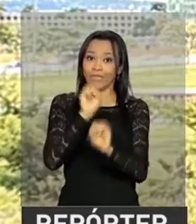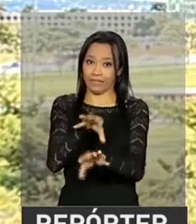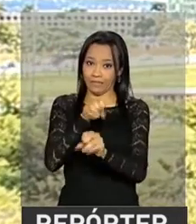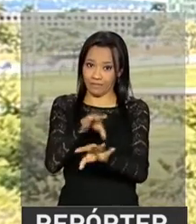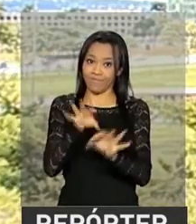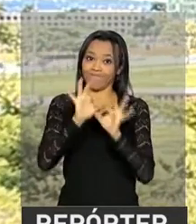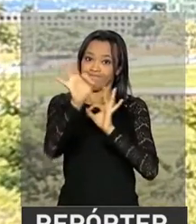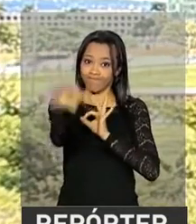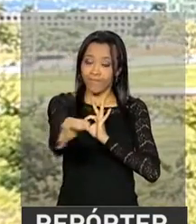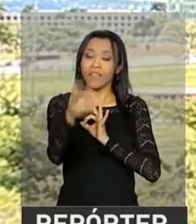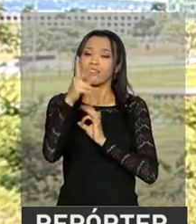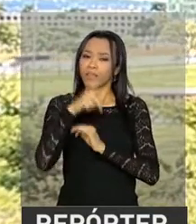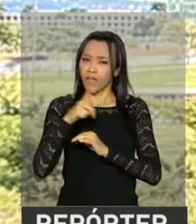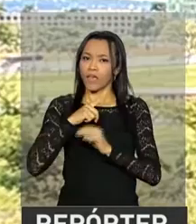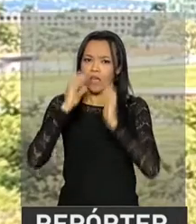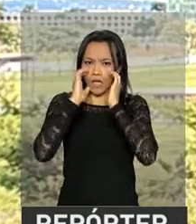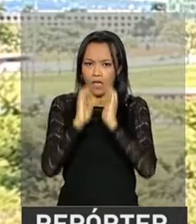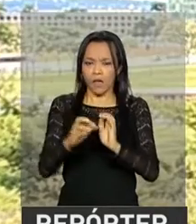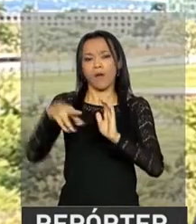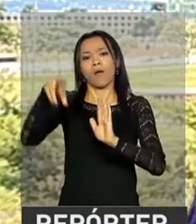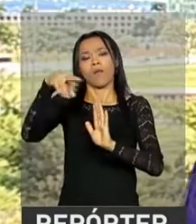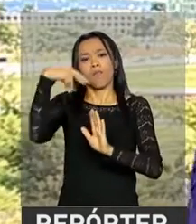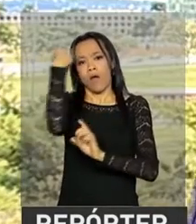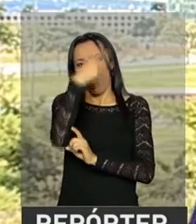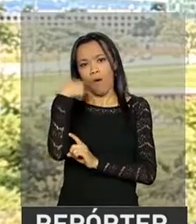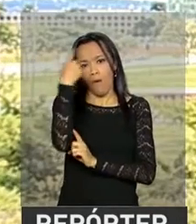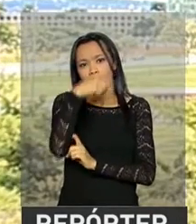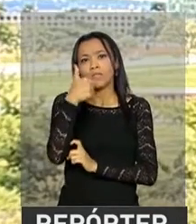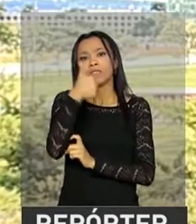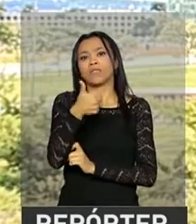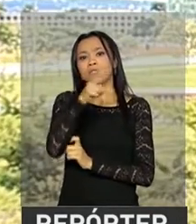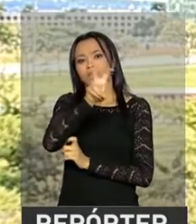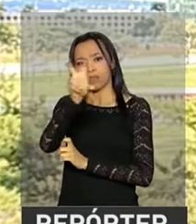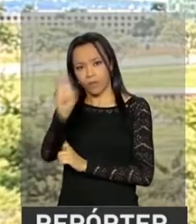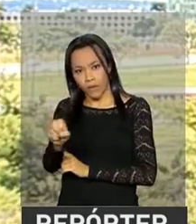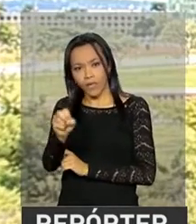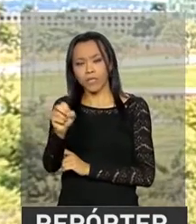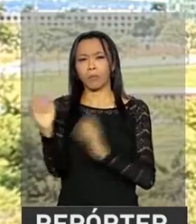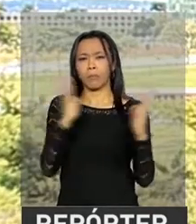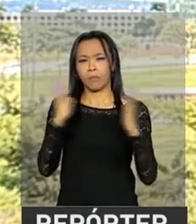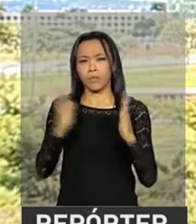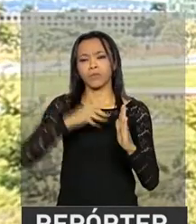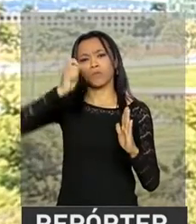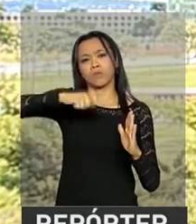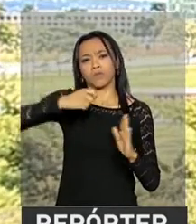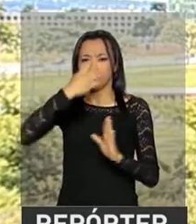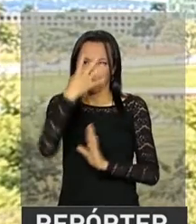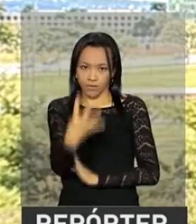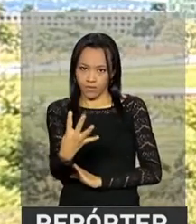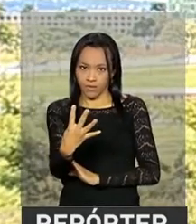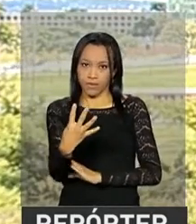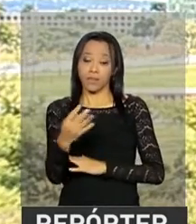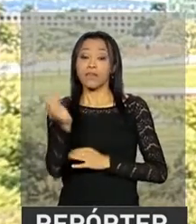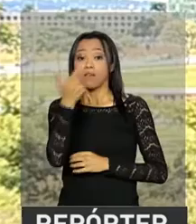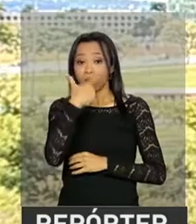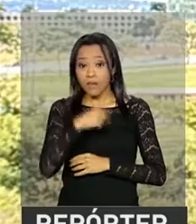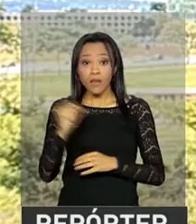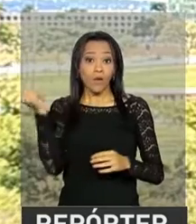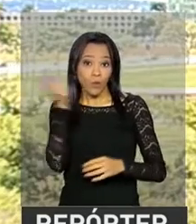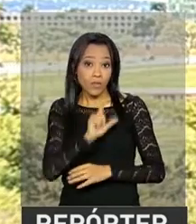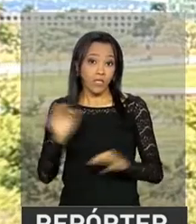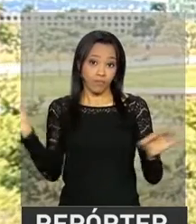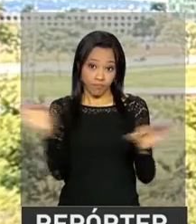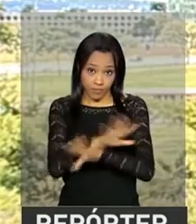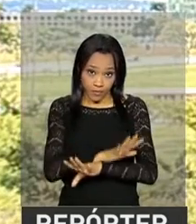vai cumprir uma carga horária de 150 horas no período de quatro meses a quem concluir o curso